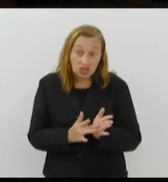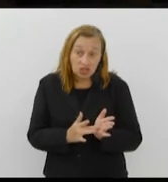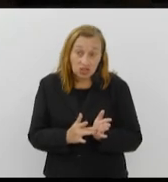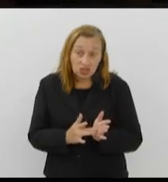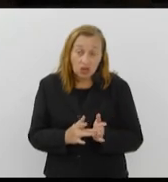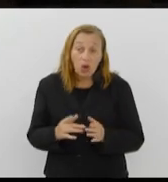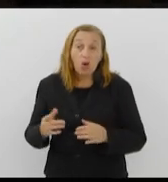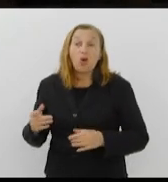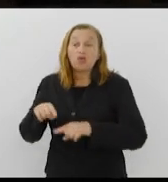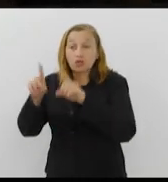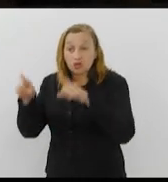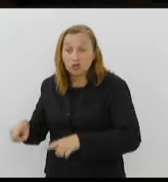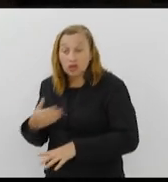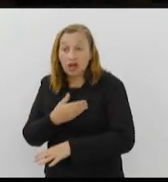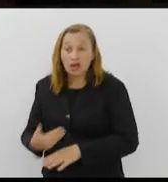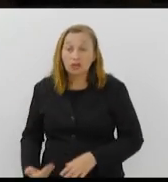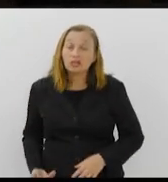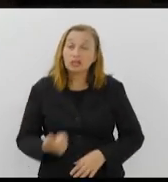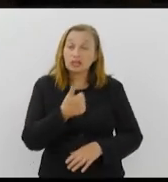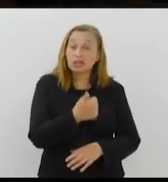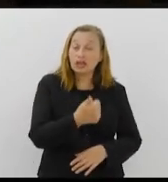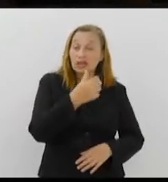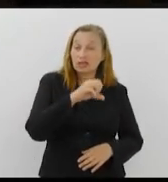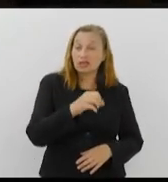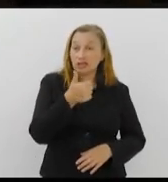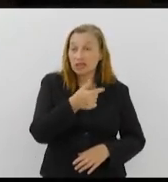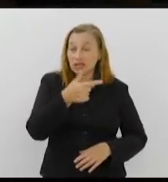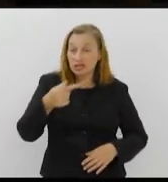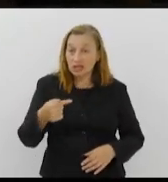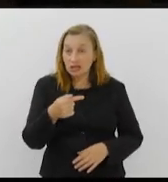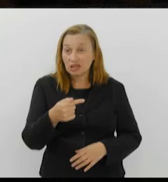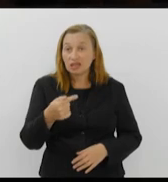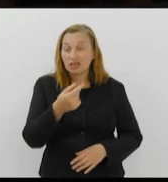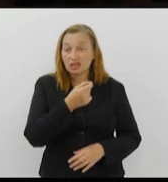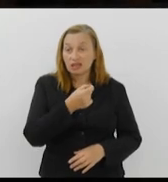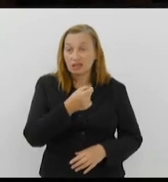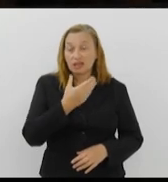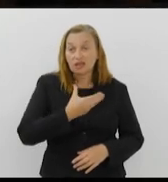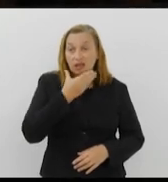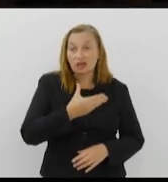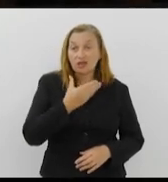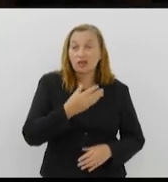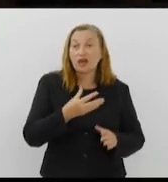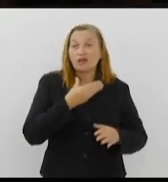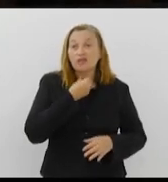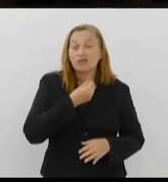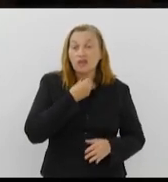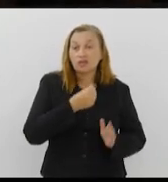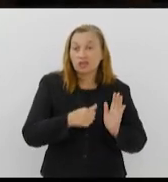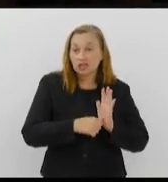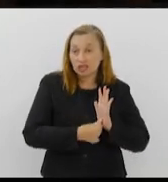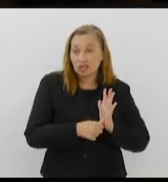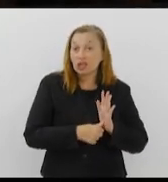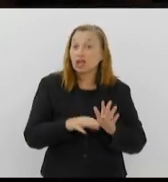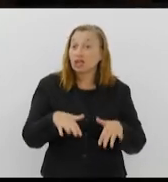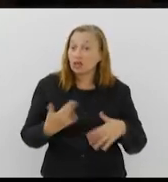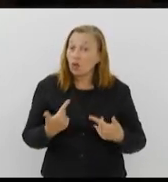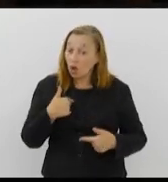Decreto-Lei 2.848, de 7 de dezembro de 1940, Código Penal, falsa identidade.